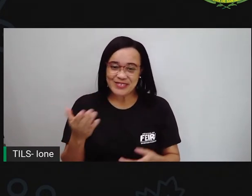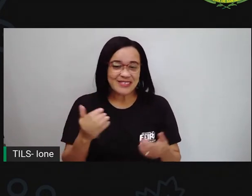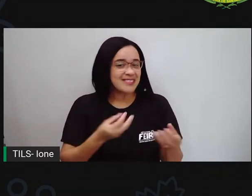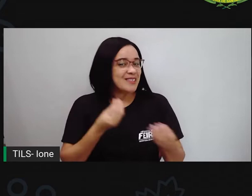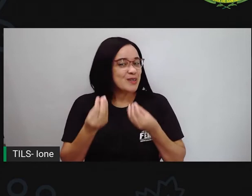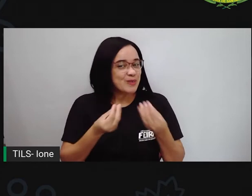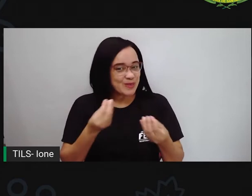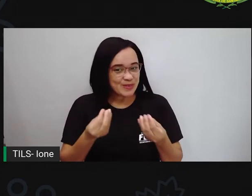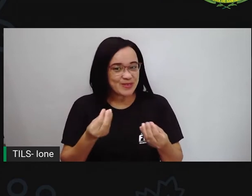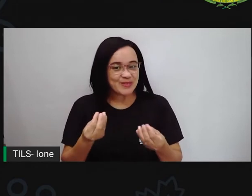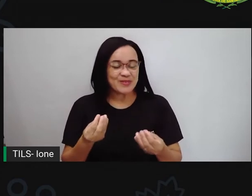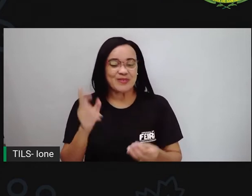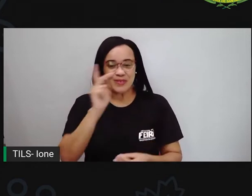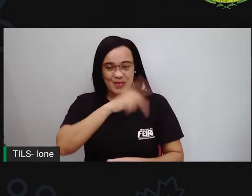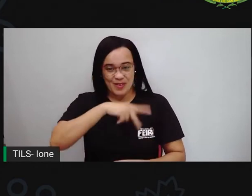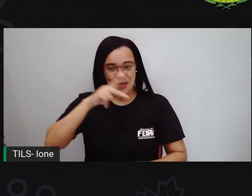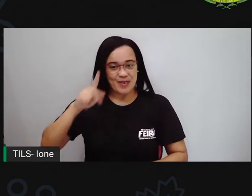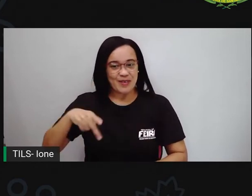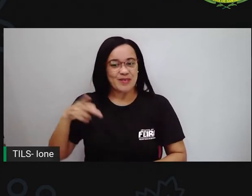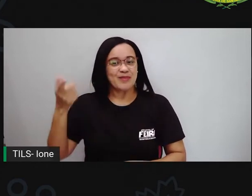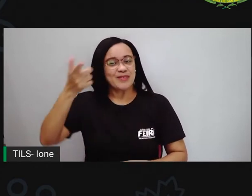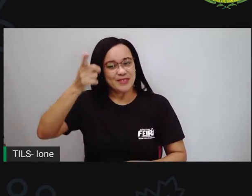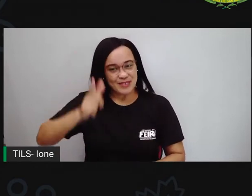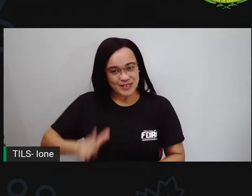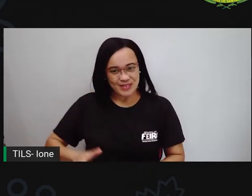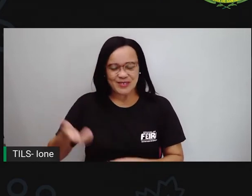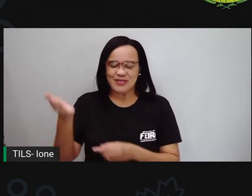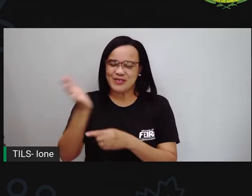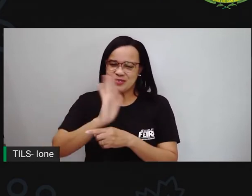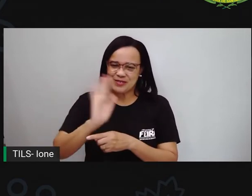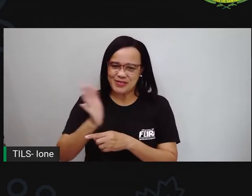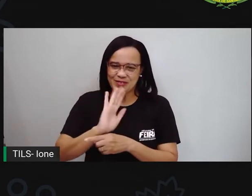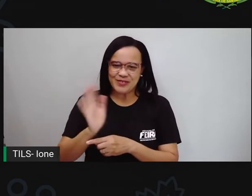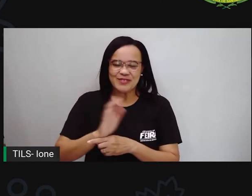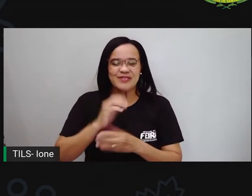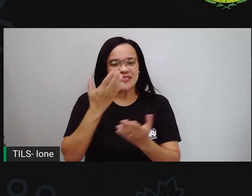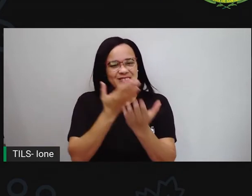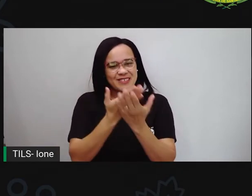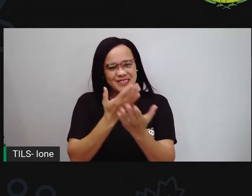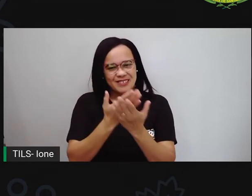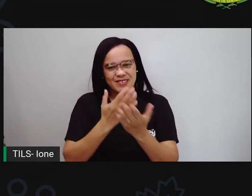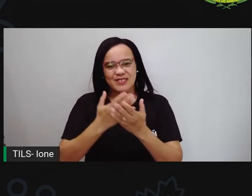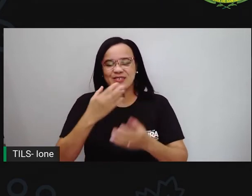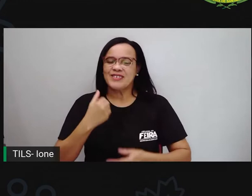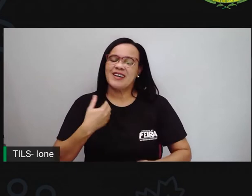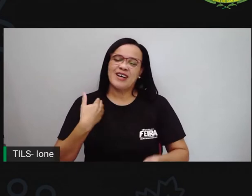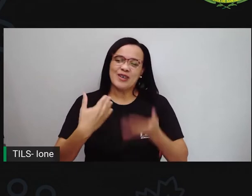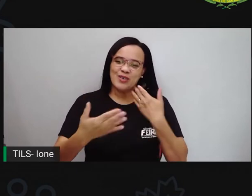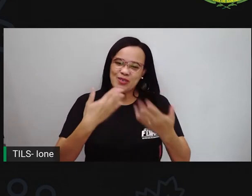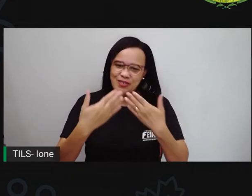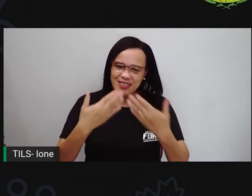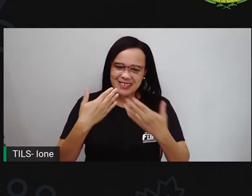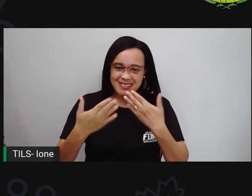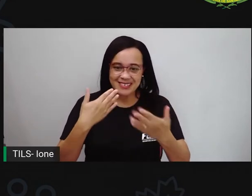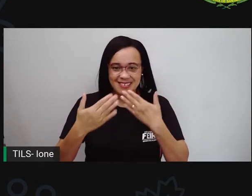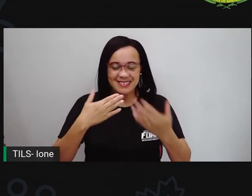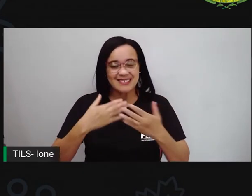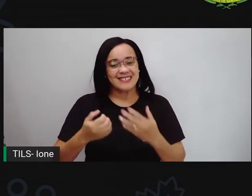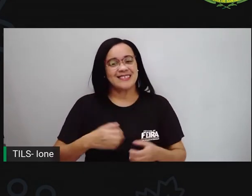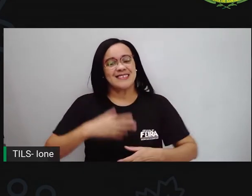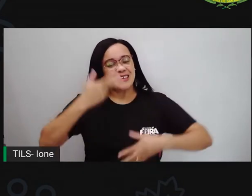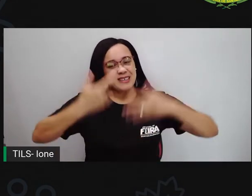aqui novamente, não é? Para mais uma videoaula, mais uma vez aí conversar com vocês, passar aí